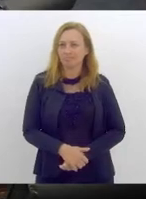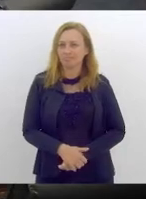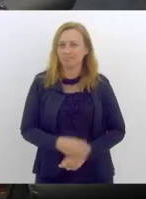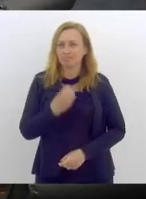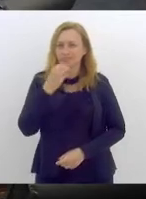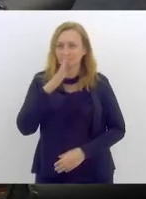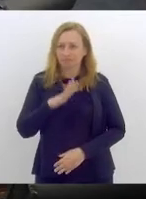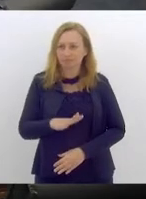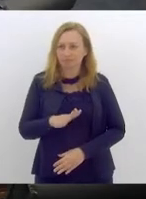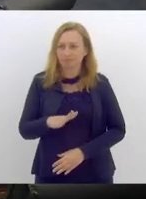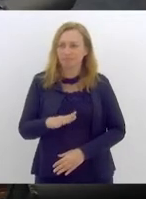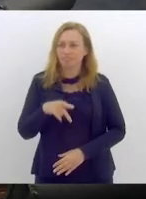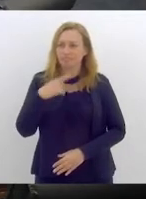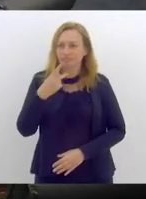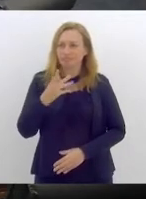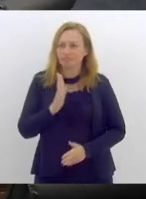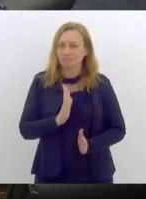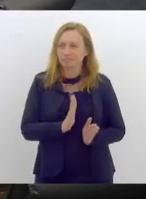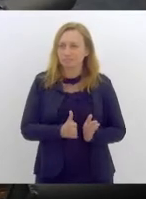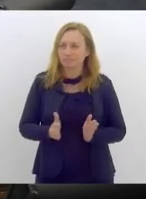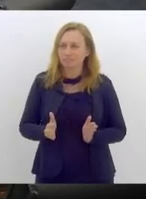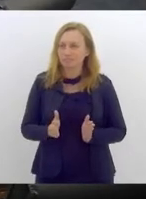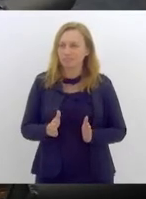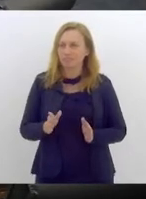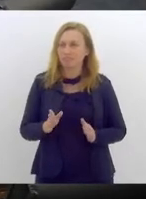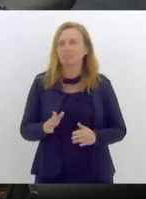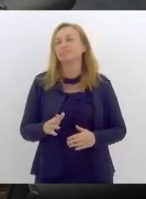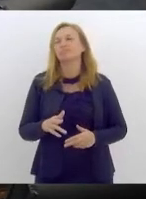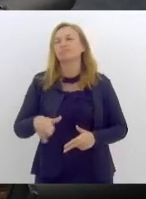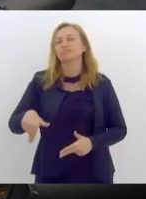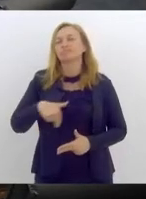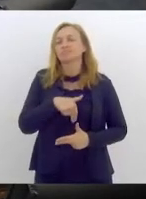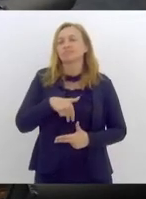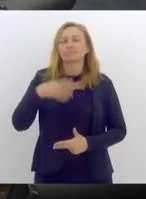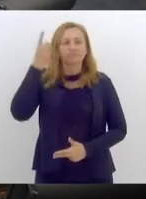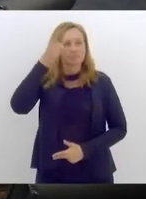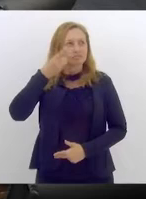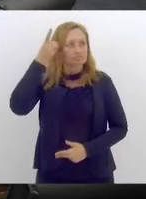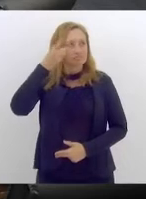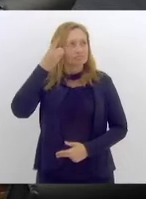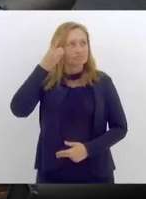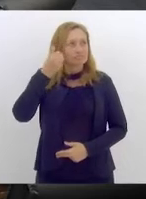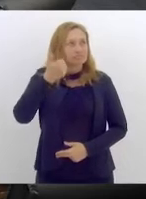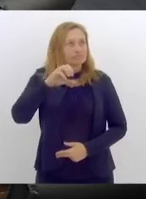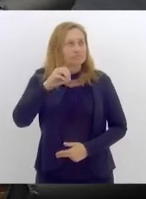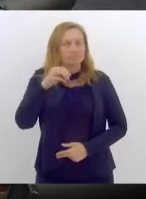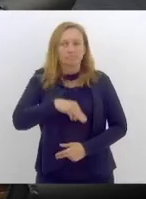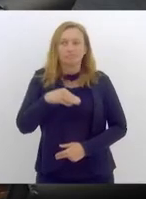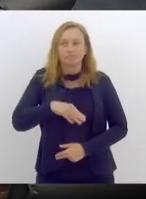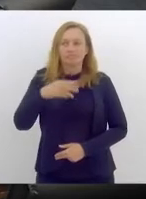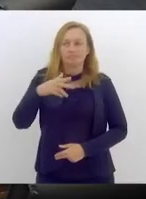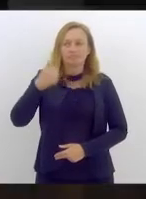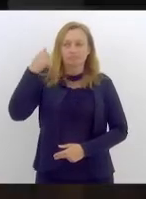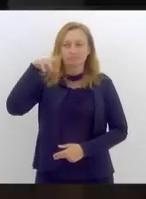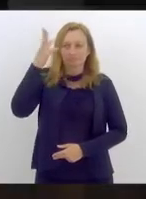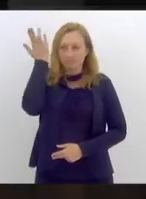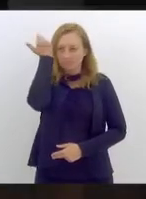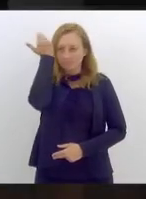Boa tarde tem a palavra por ordem descrição Deputado heliomar Coelho vossa excelência de 10 minutos de acordo com o